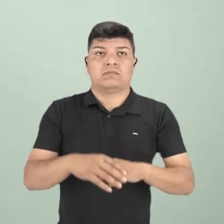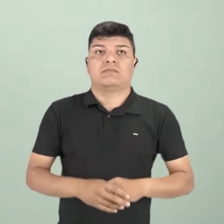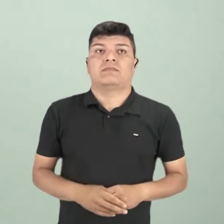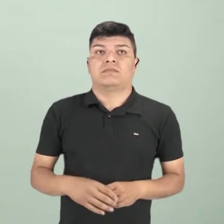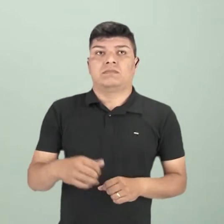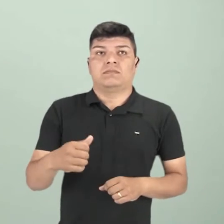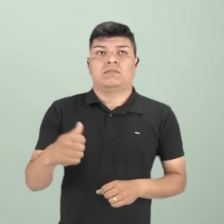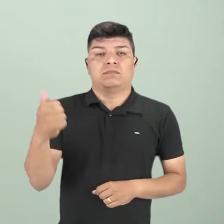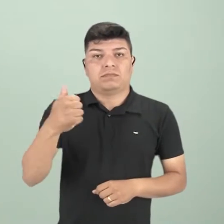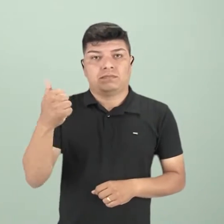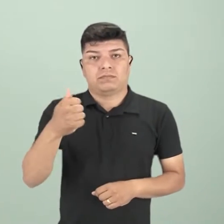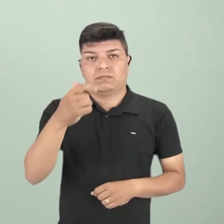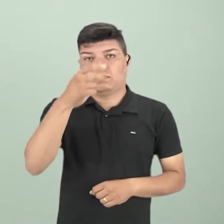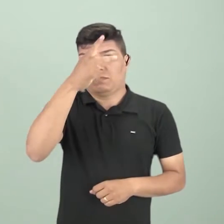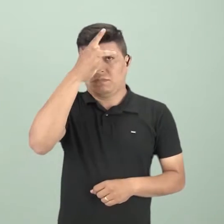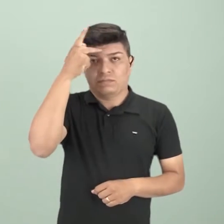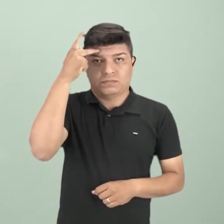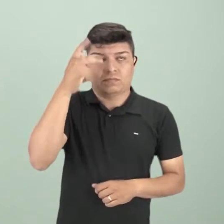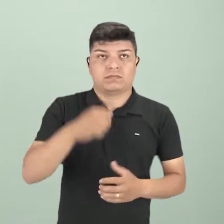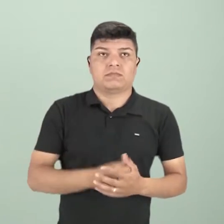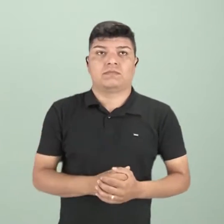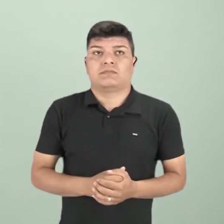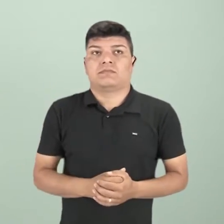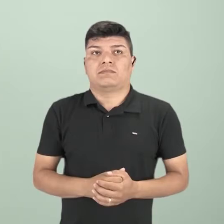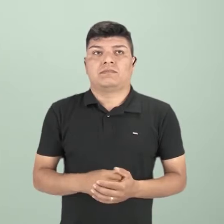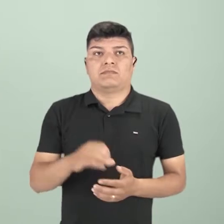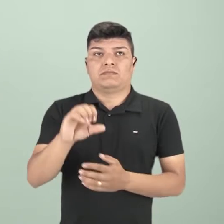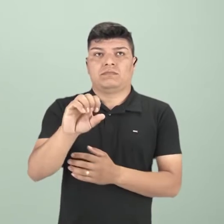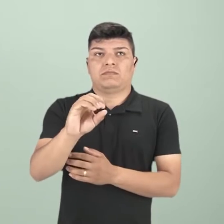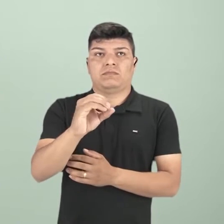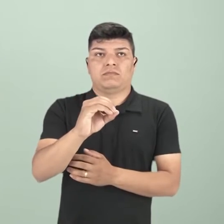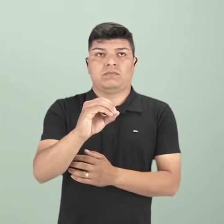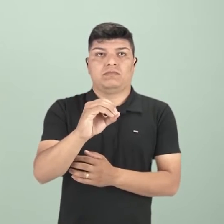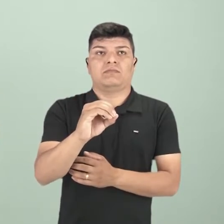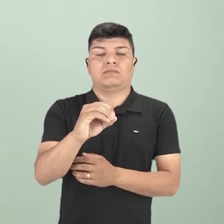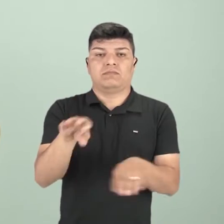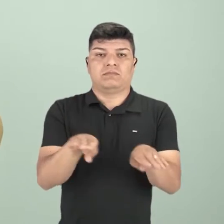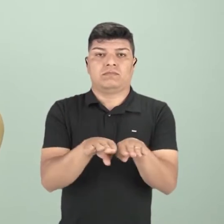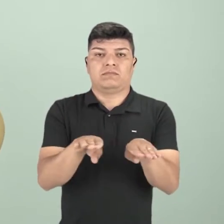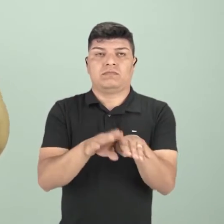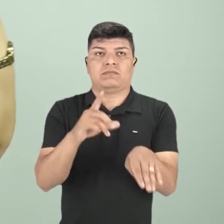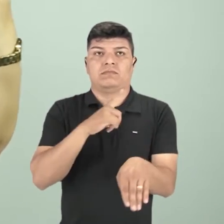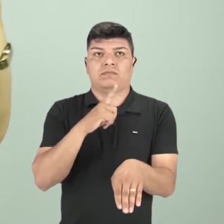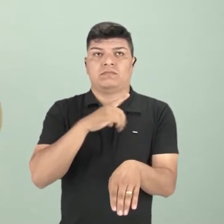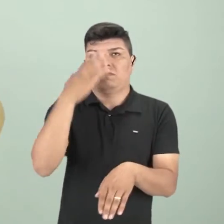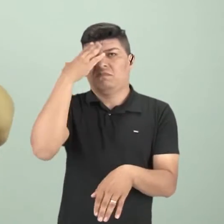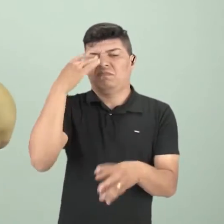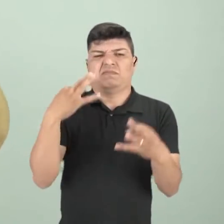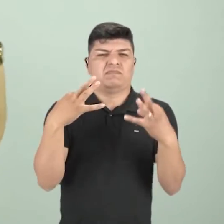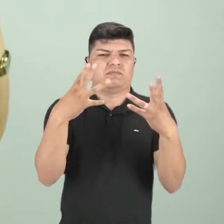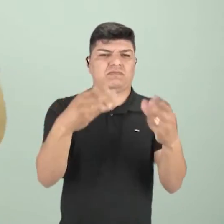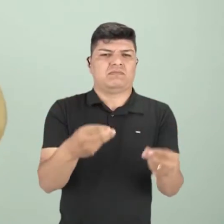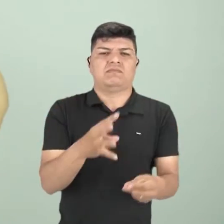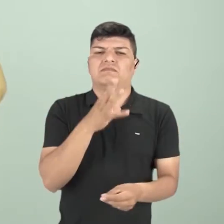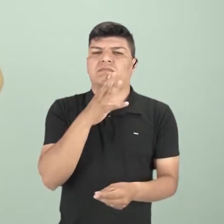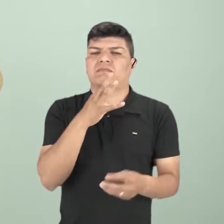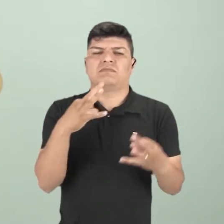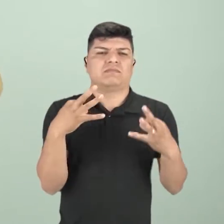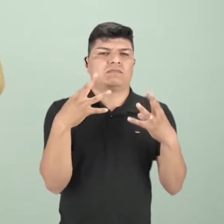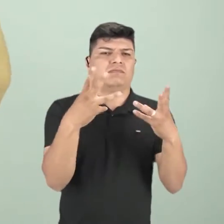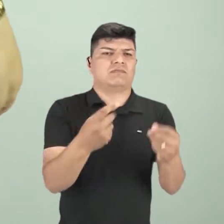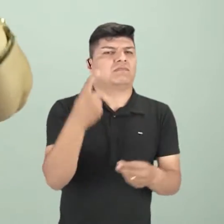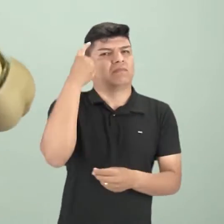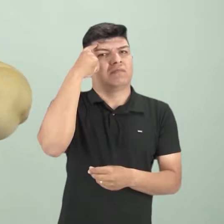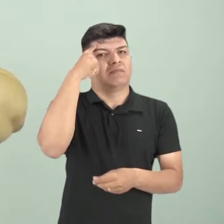em primeira pessoa. Nós também temos o que, vamos dizer, sabe de tudo, conhece tudo, inclusive